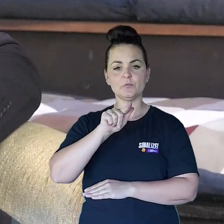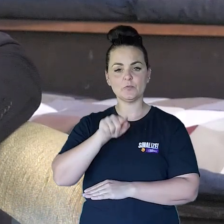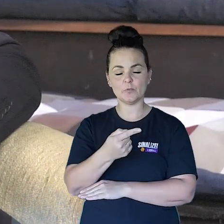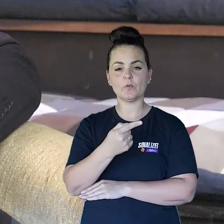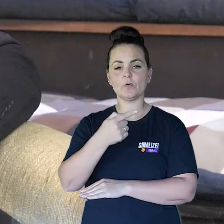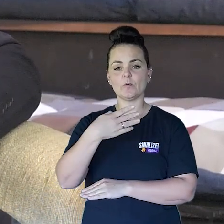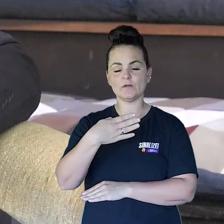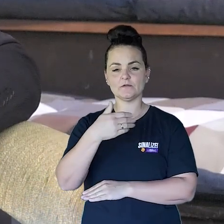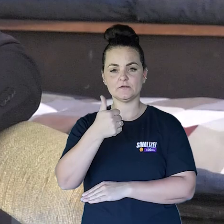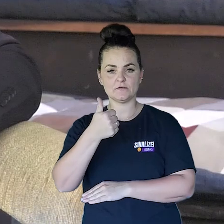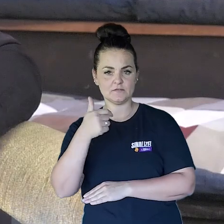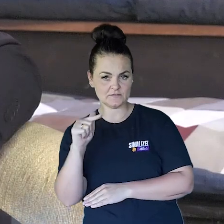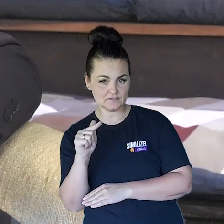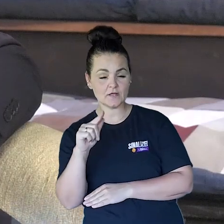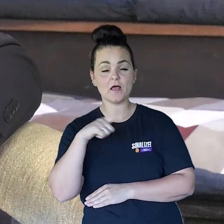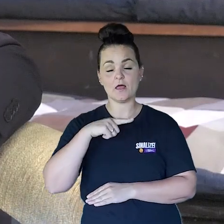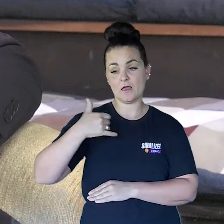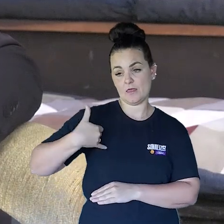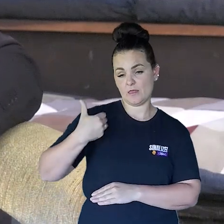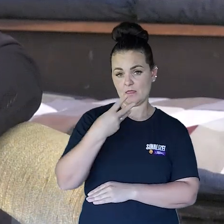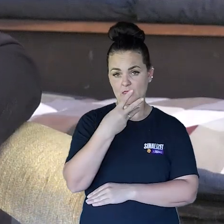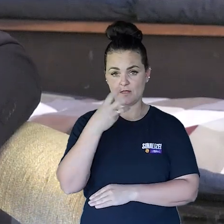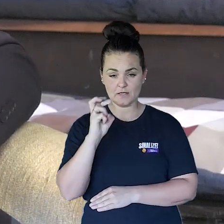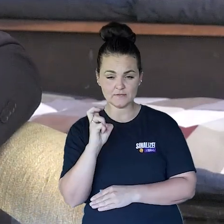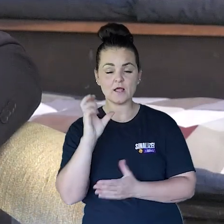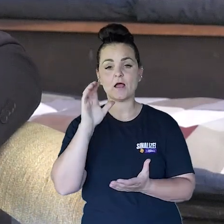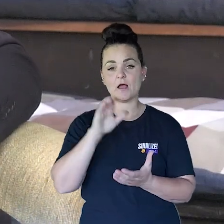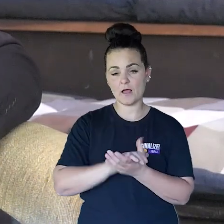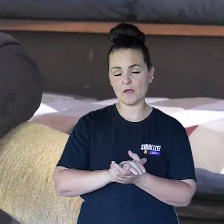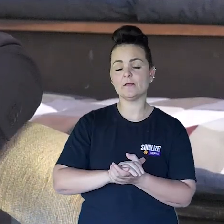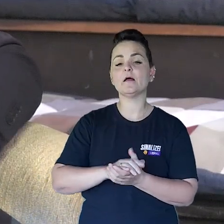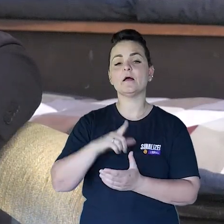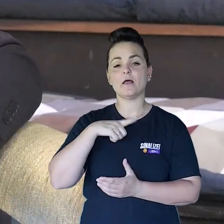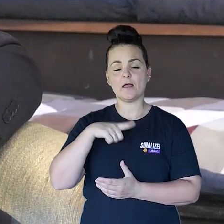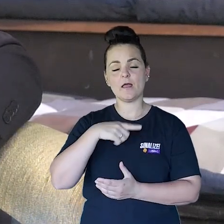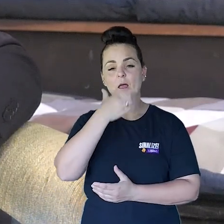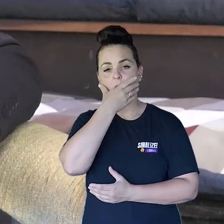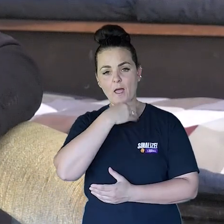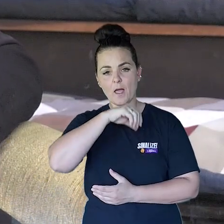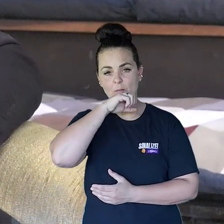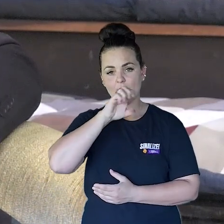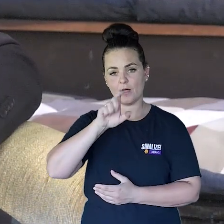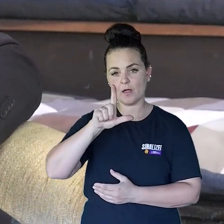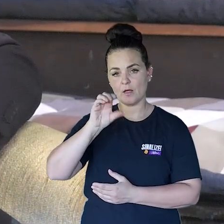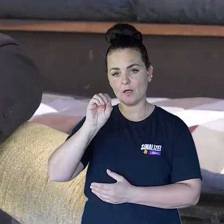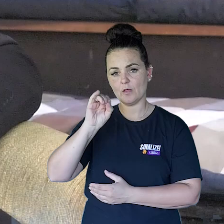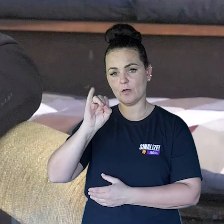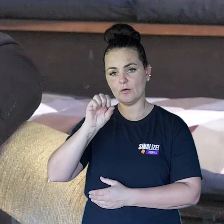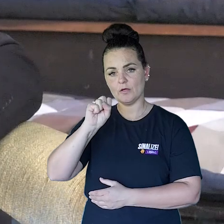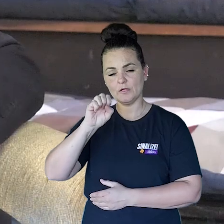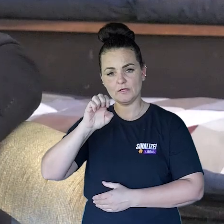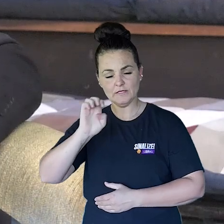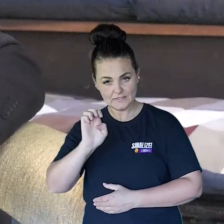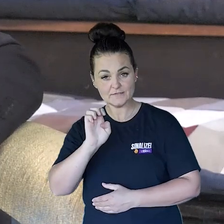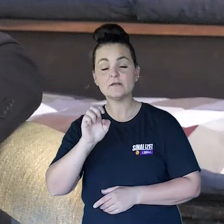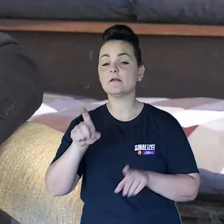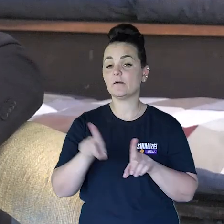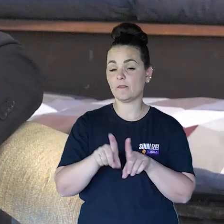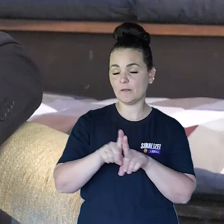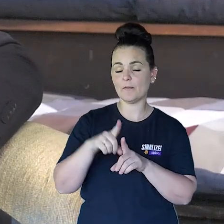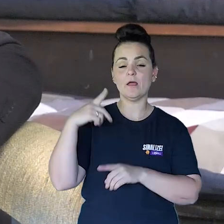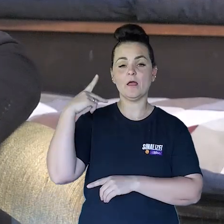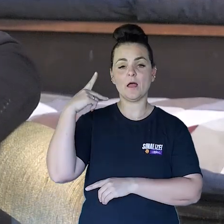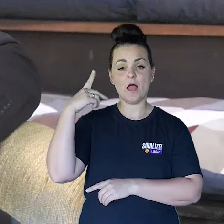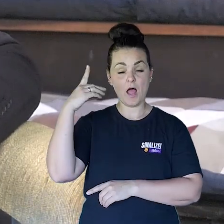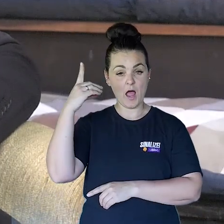4.717 votos. Possui 35 anos, é casado, pai da Louise, é advogado e professor